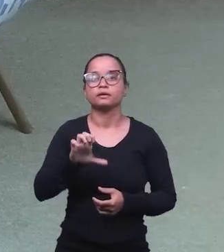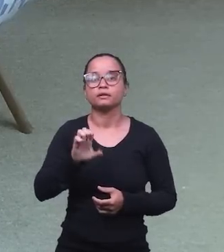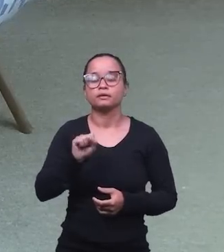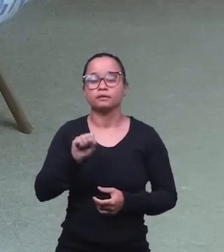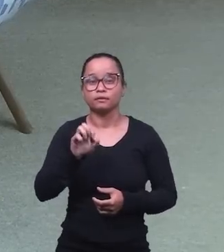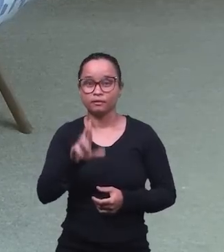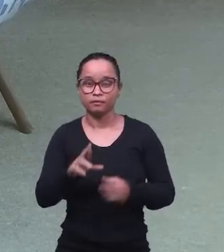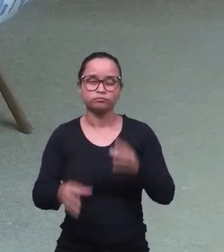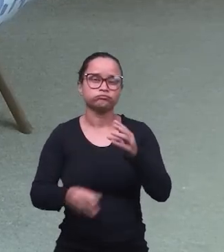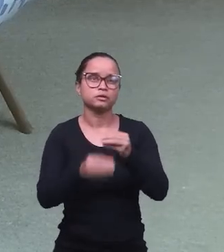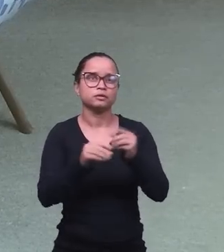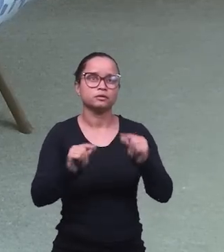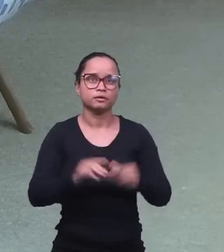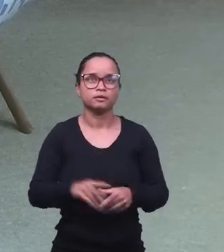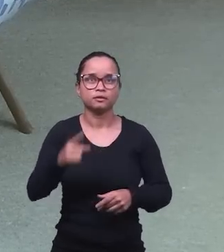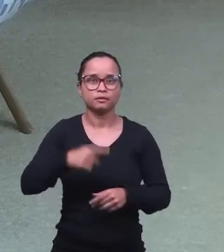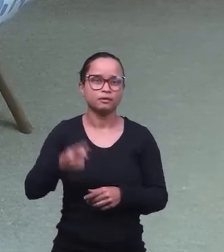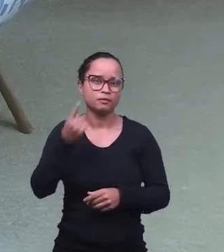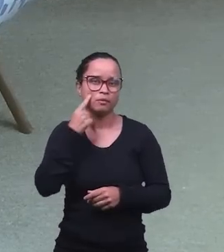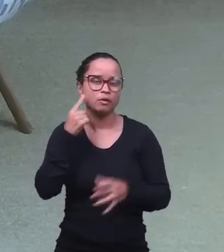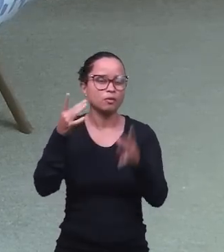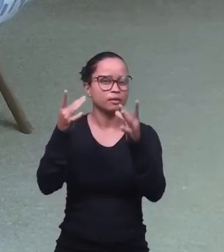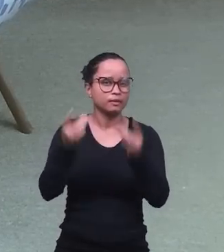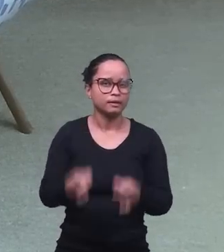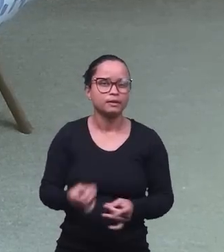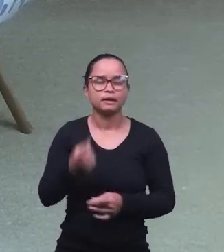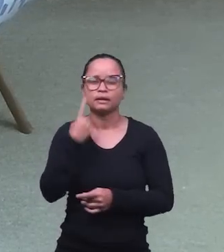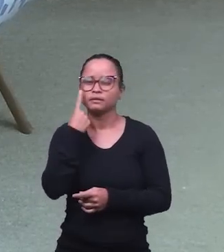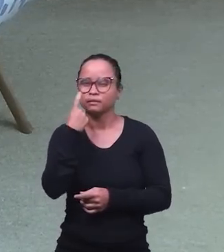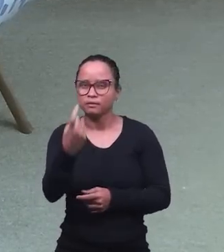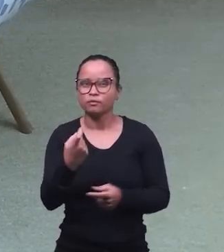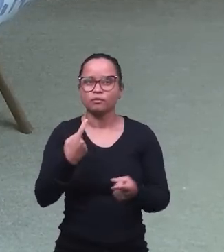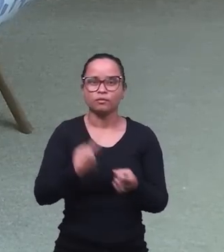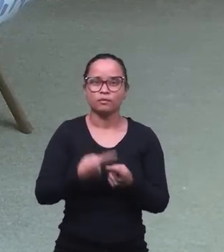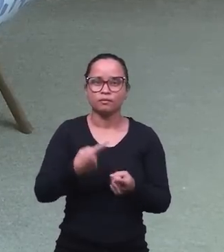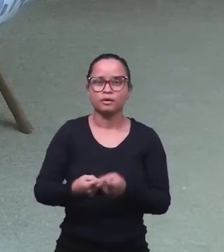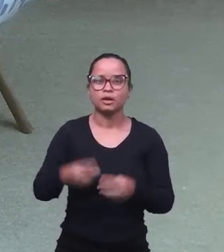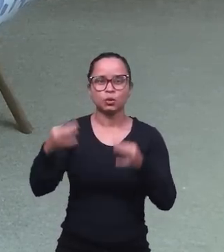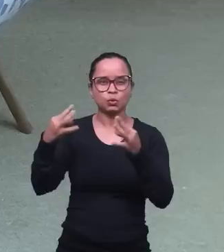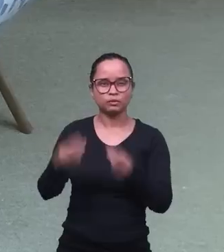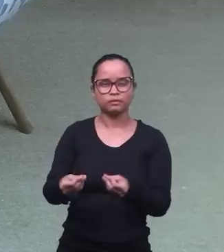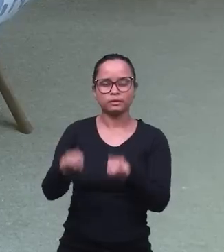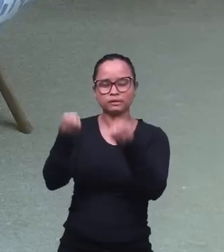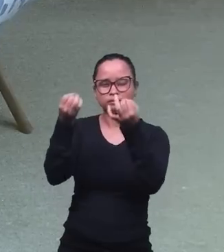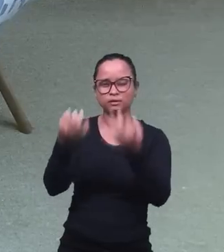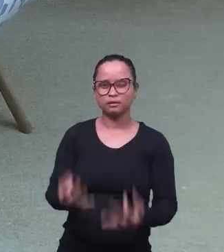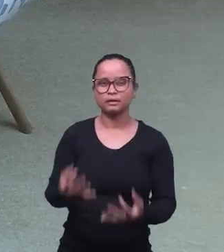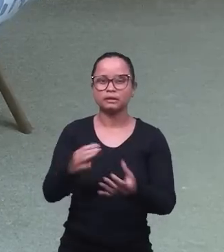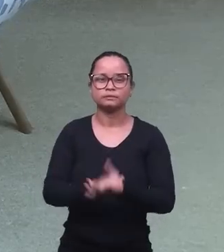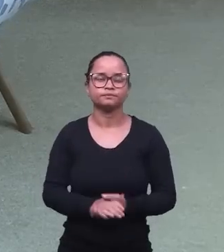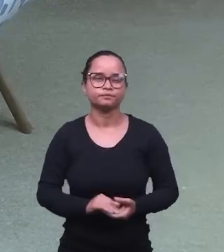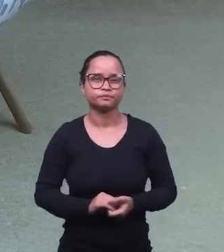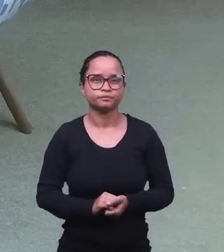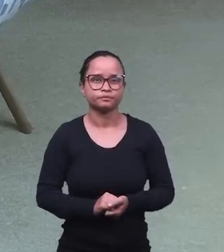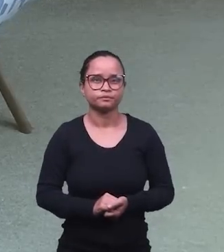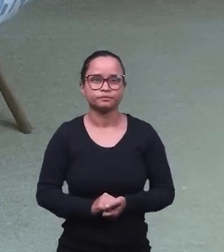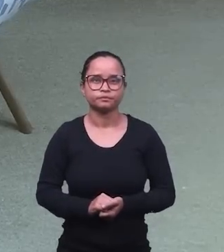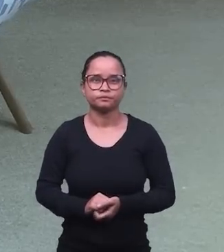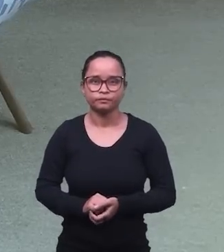apresentou? Nós vemos um detalhe bem interessante, porque todas as expressões, né, que a